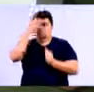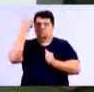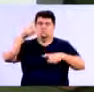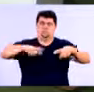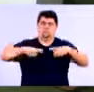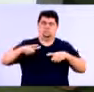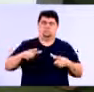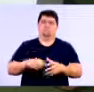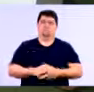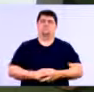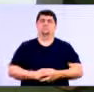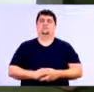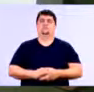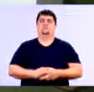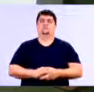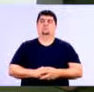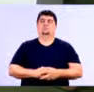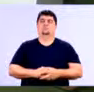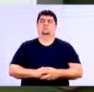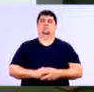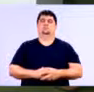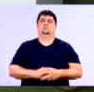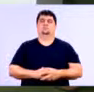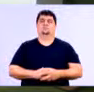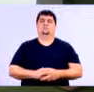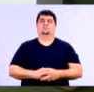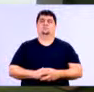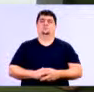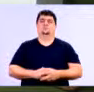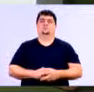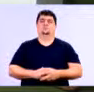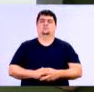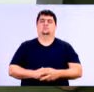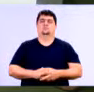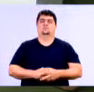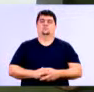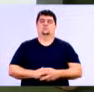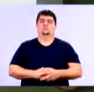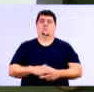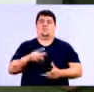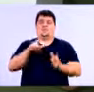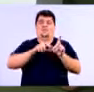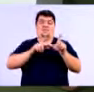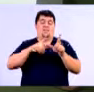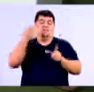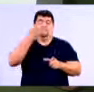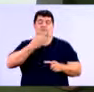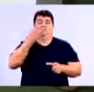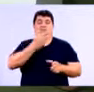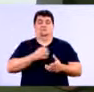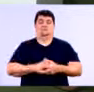seus acionistas. Caligrafia bonita, né, professora? Ótimo, dá para entender.